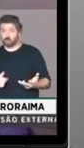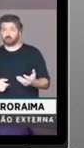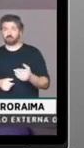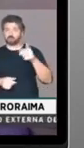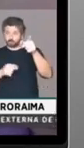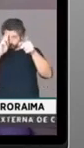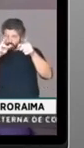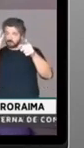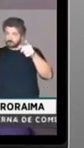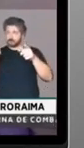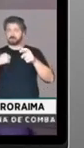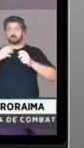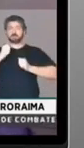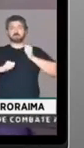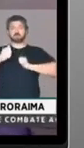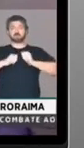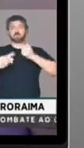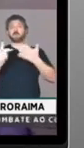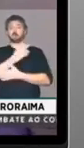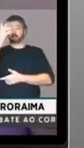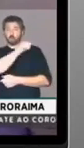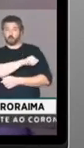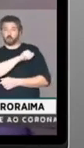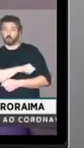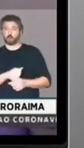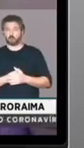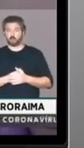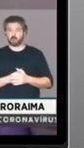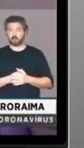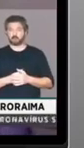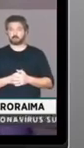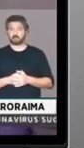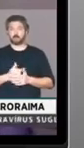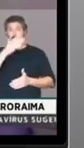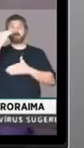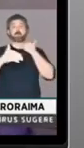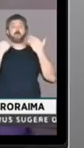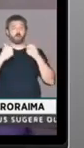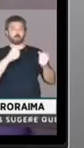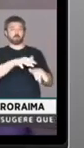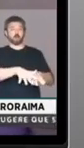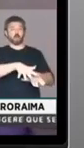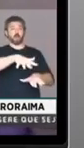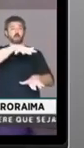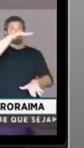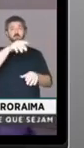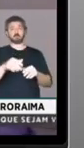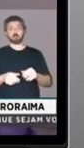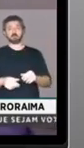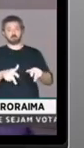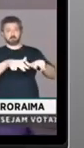está aí agoniado com a situação, vendo corpos se acumularem nos hospitais. Estão